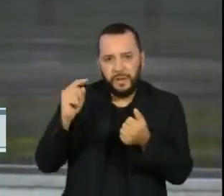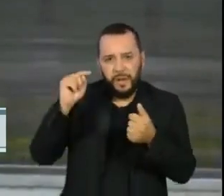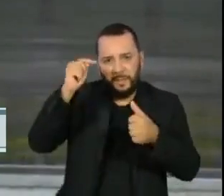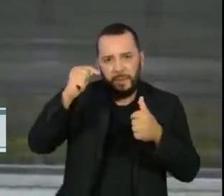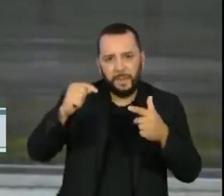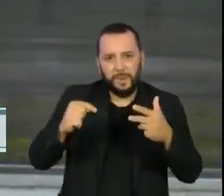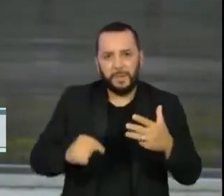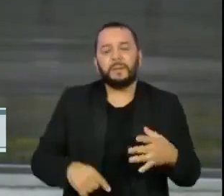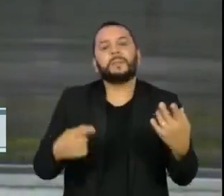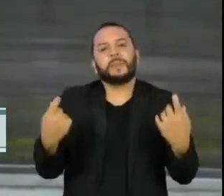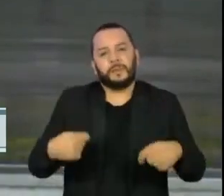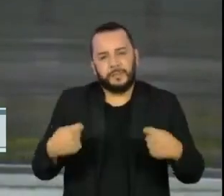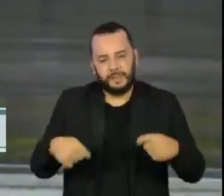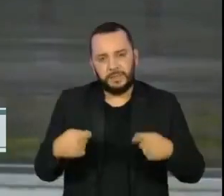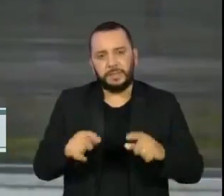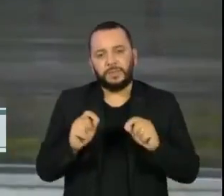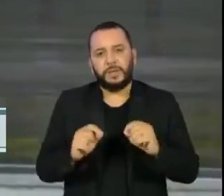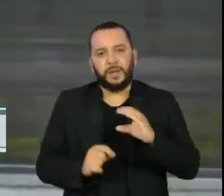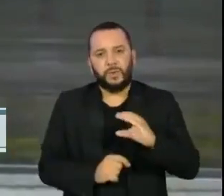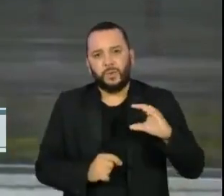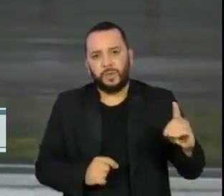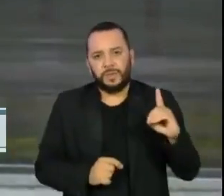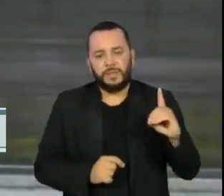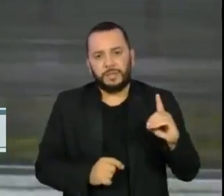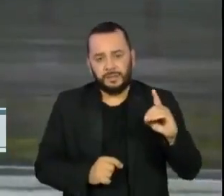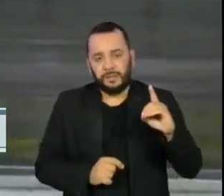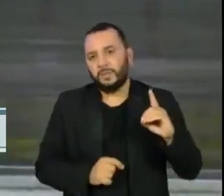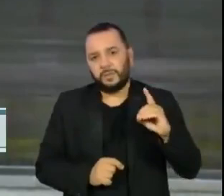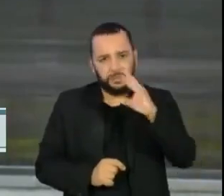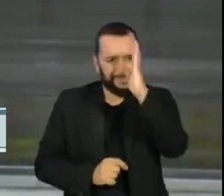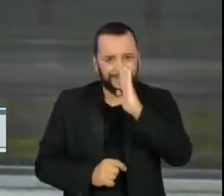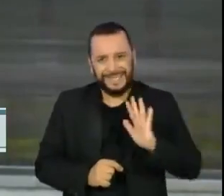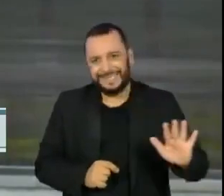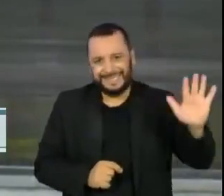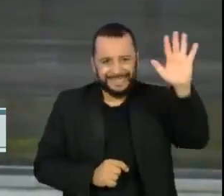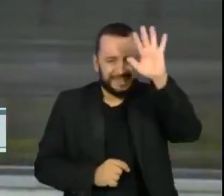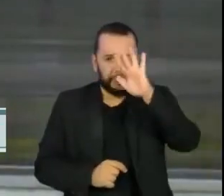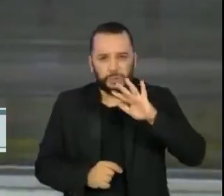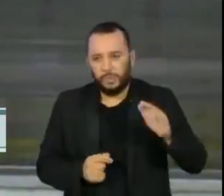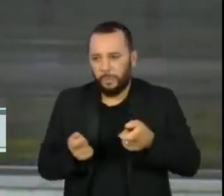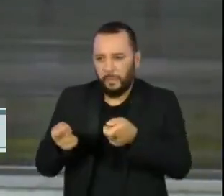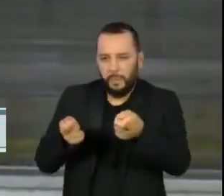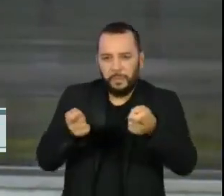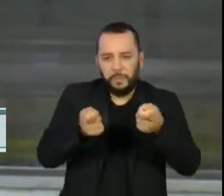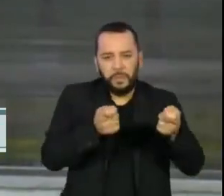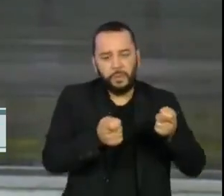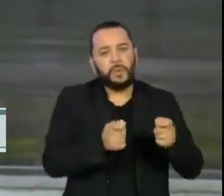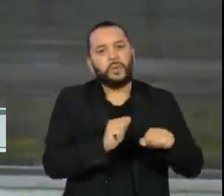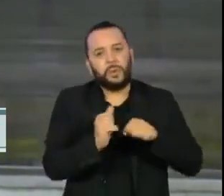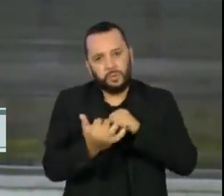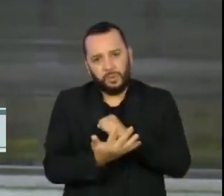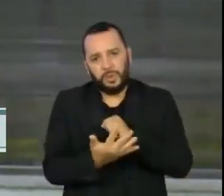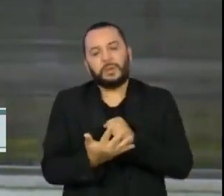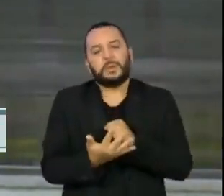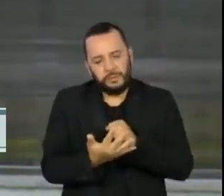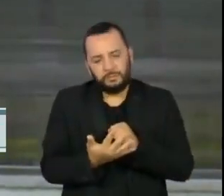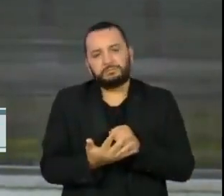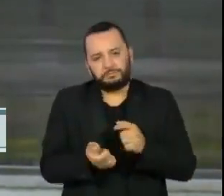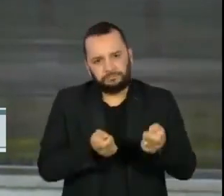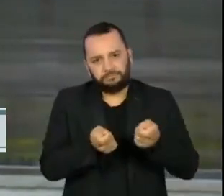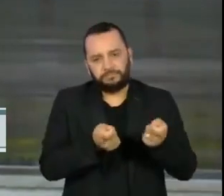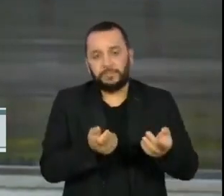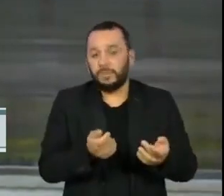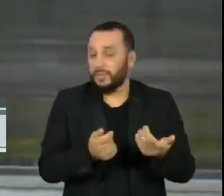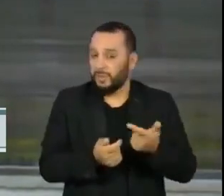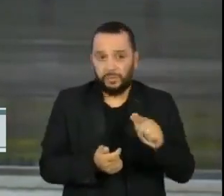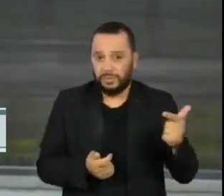de que era preciso ter uma coordenação nacional no combate ao vírus. Nós não temos coordenação nacional no combate ao